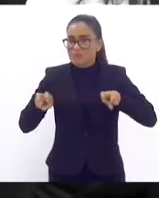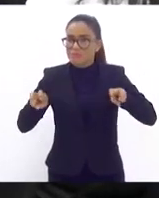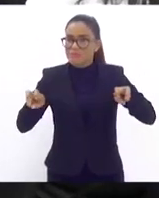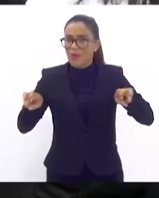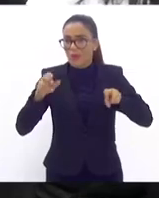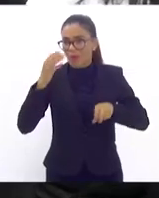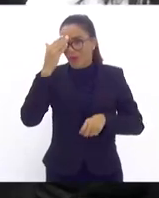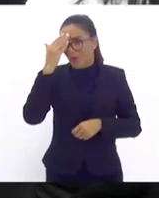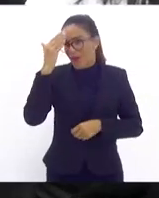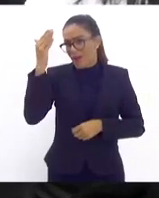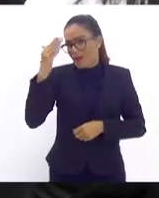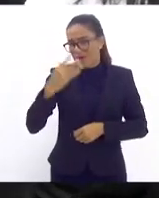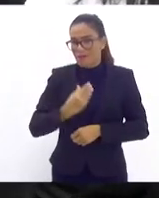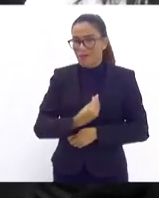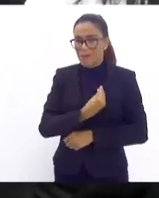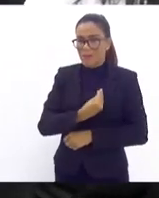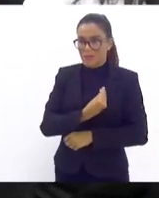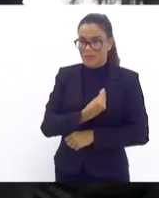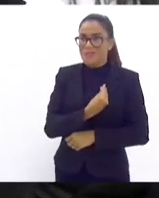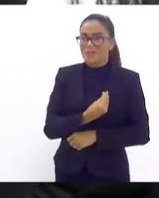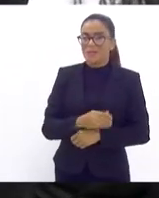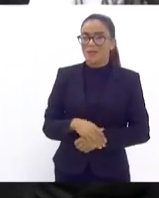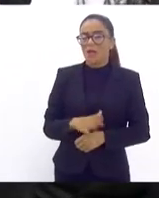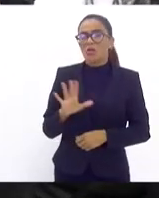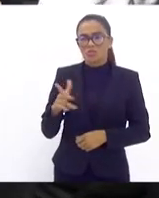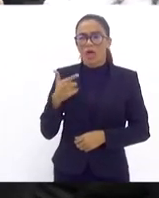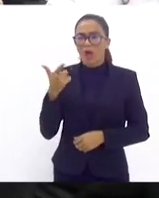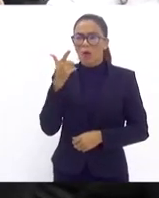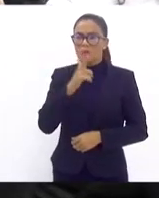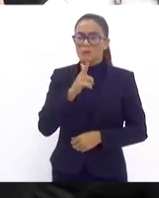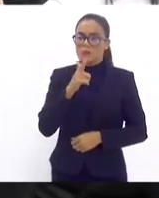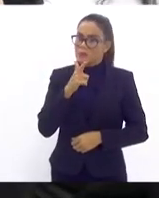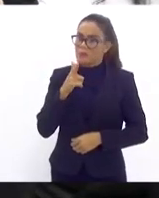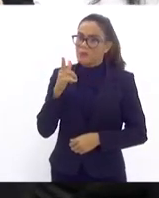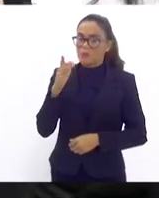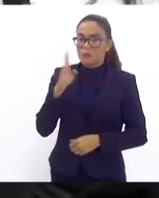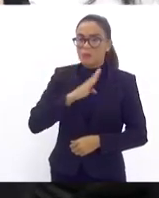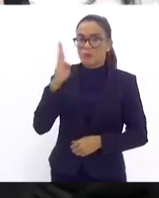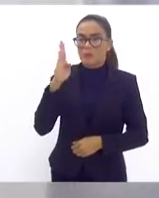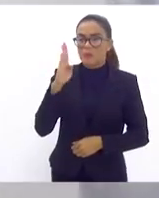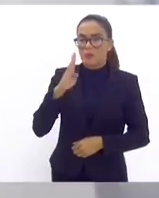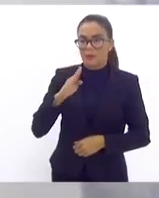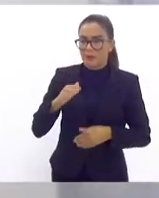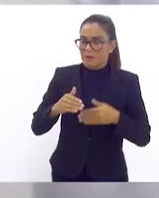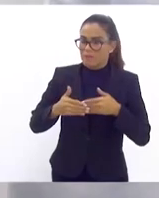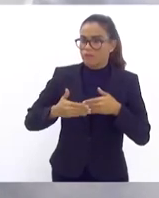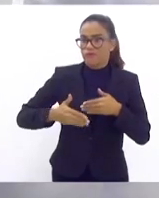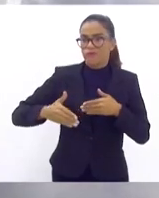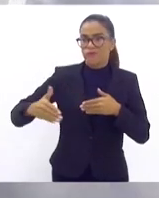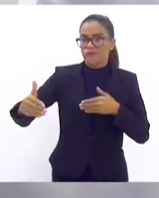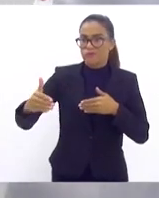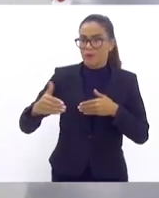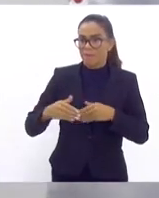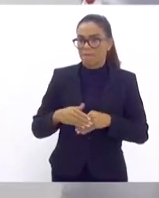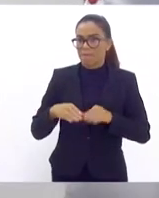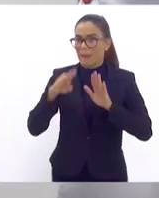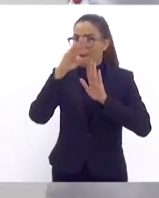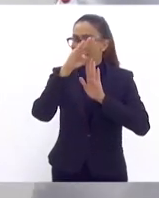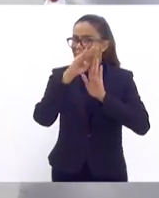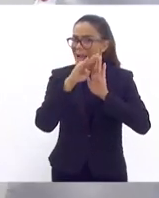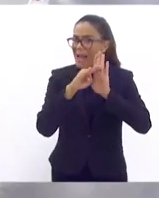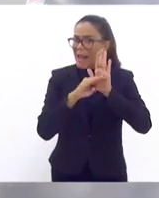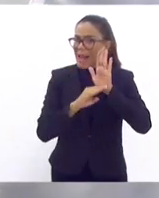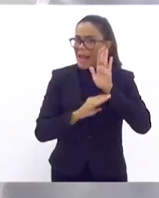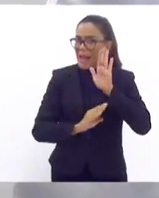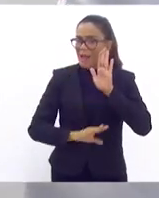Excelência, honrosa presença. Bem, acho que a gente avançou muito, só ficou restante os pareceres que são projetos de